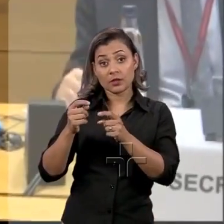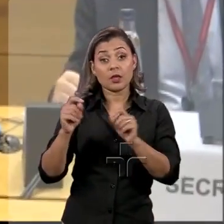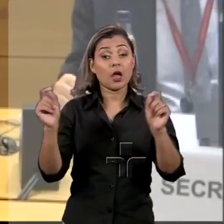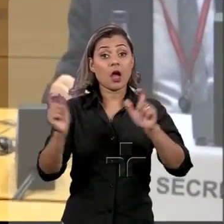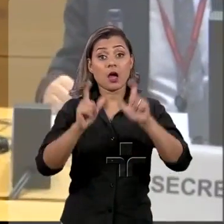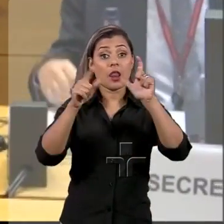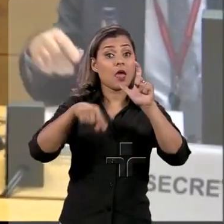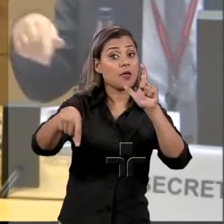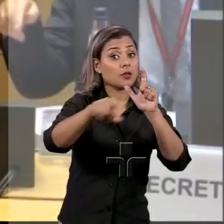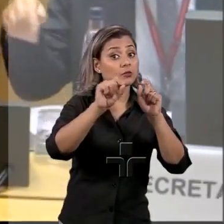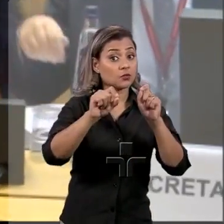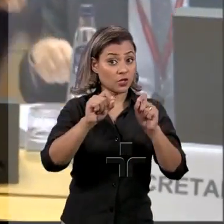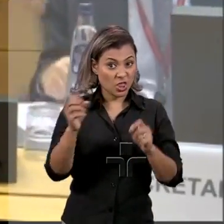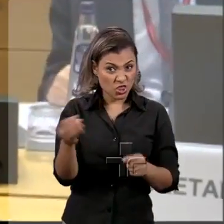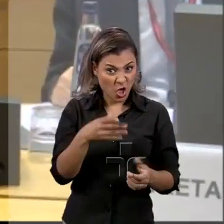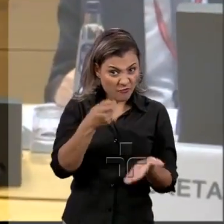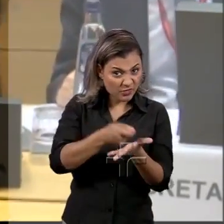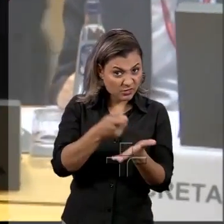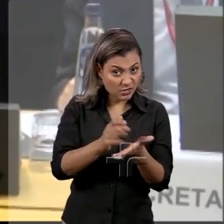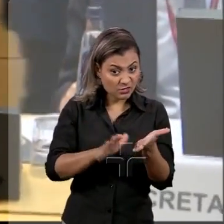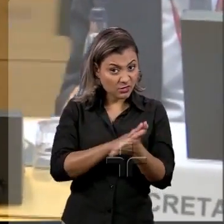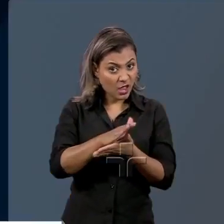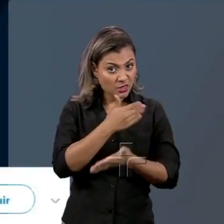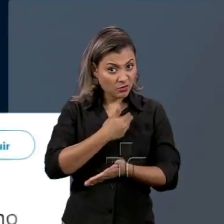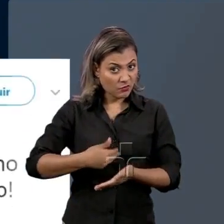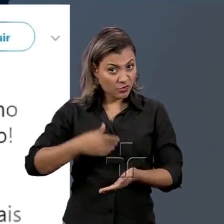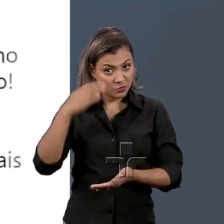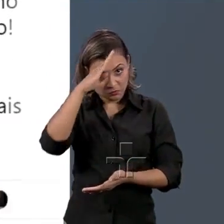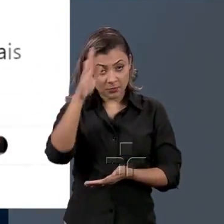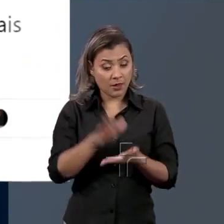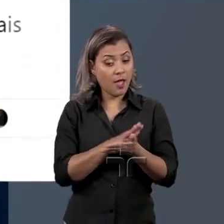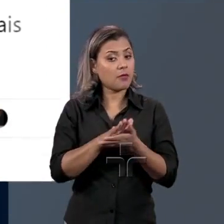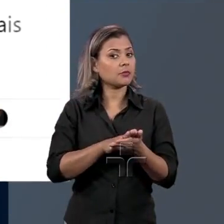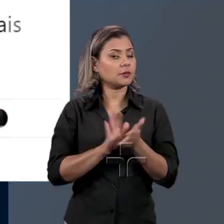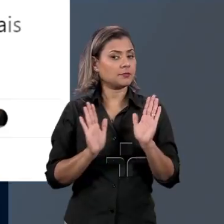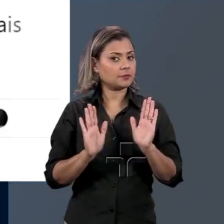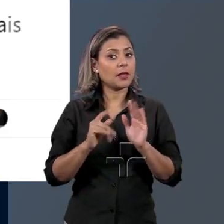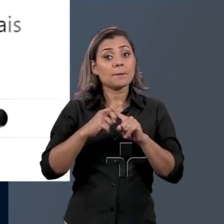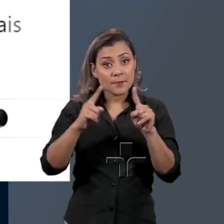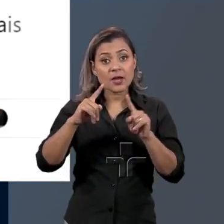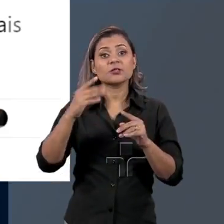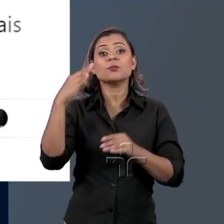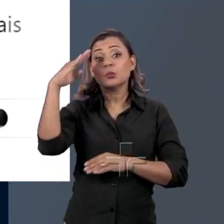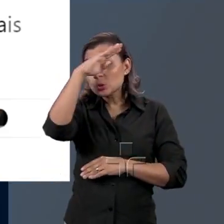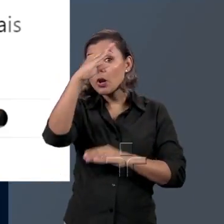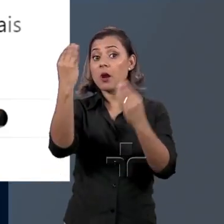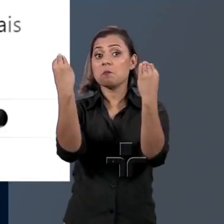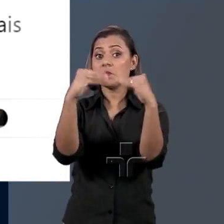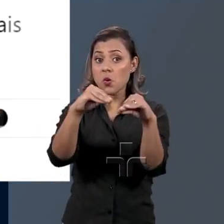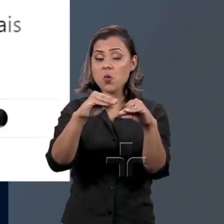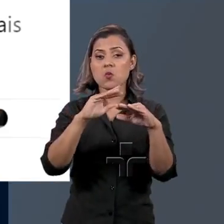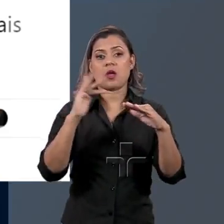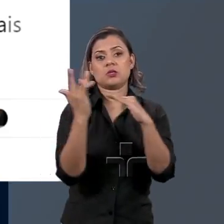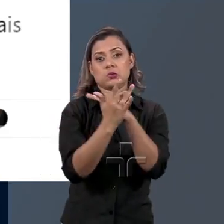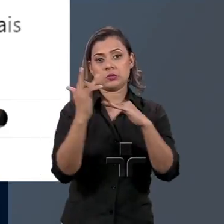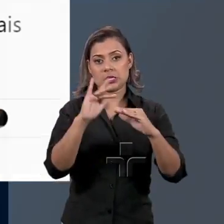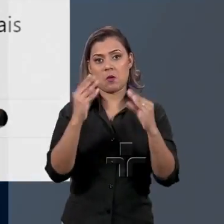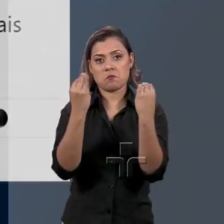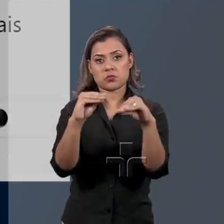que não haja nenhuma nova exigência do futuro governo. Em seguida, Jair Bolsonaro publicou em suas redes